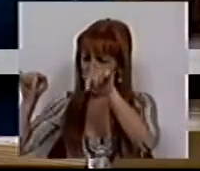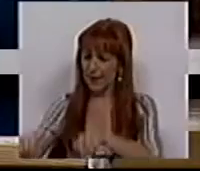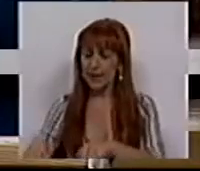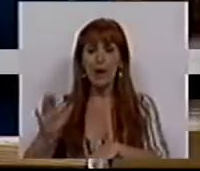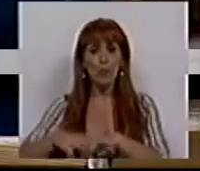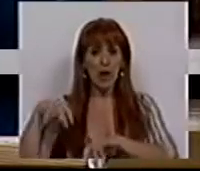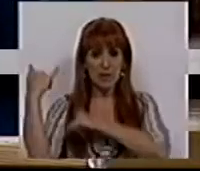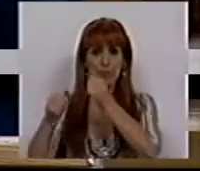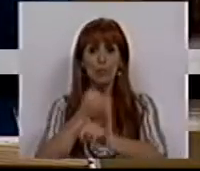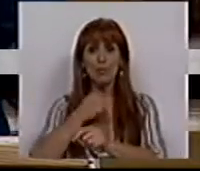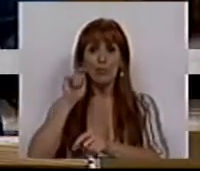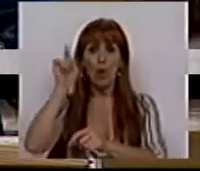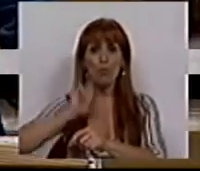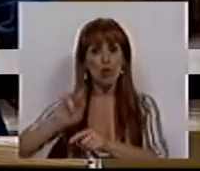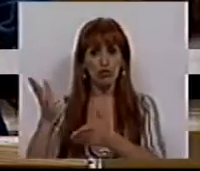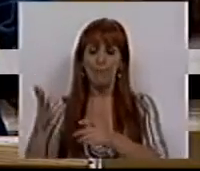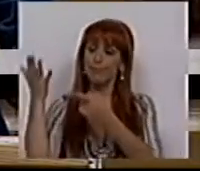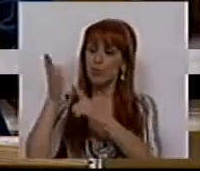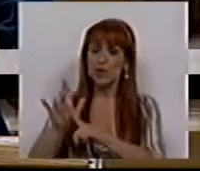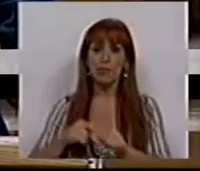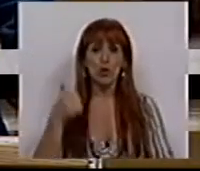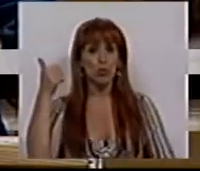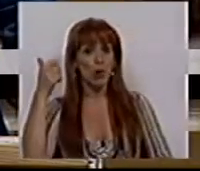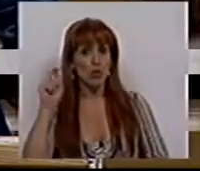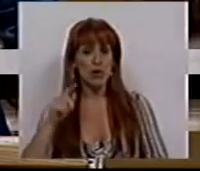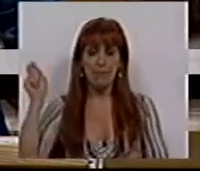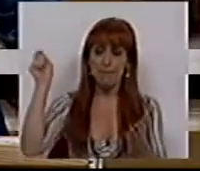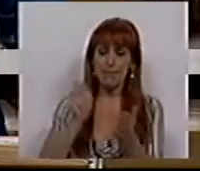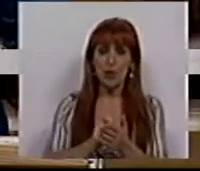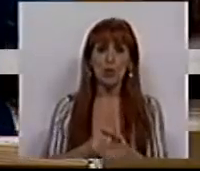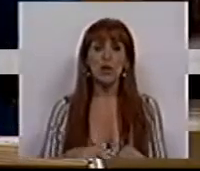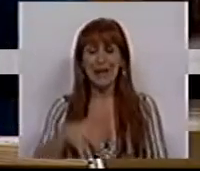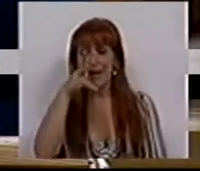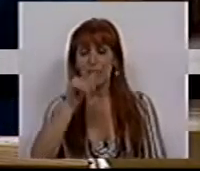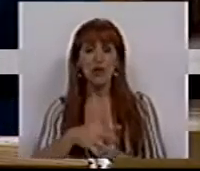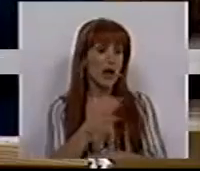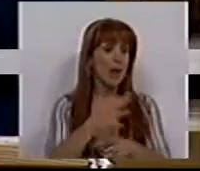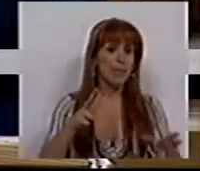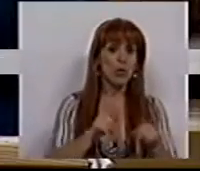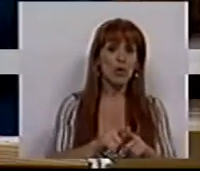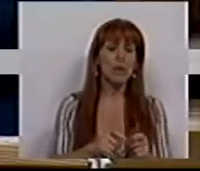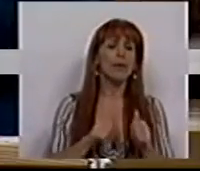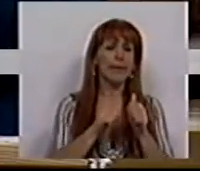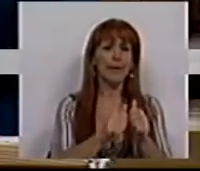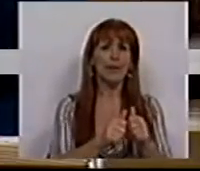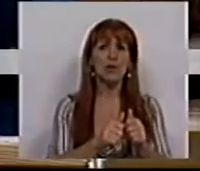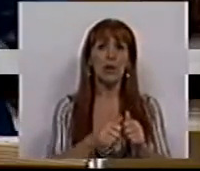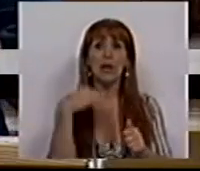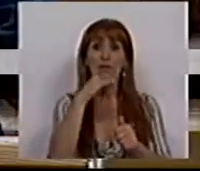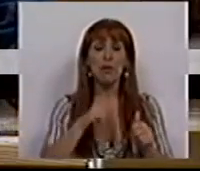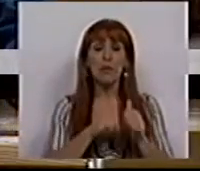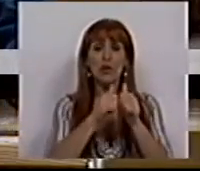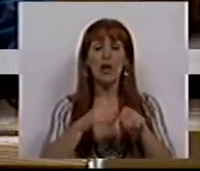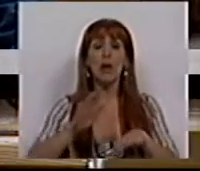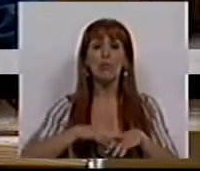aqui sobre violência de género. Por exemplo, o Bloco de Esquerda marcou, e felizmente a maioria acompanhou debates